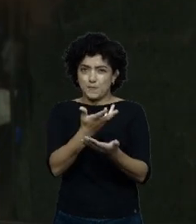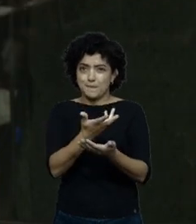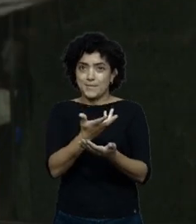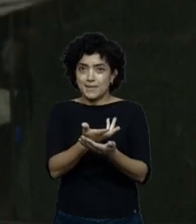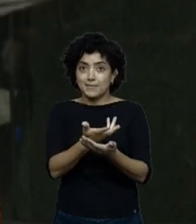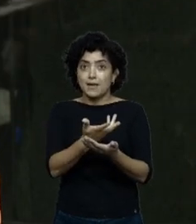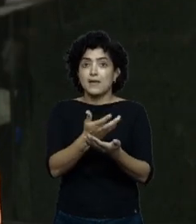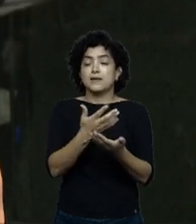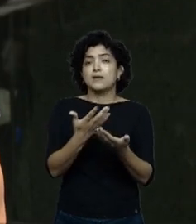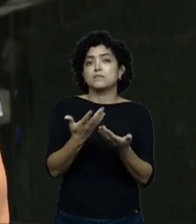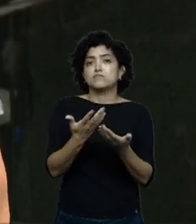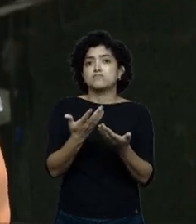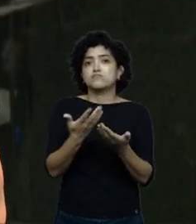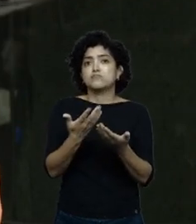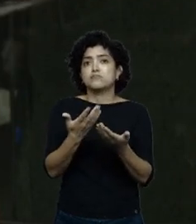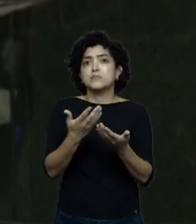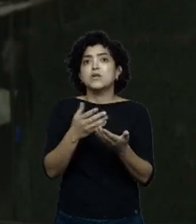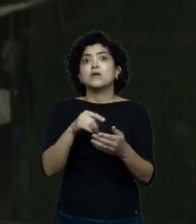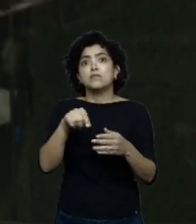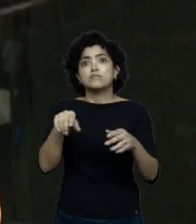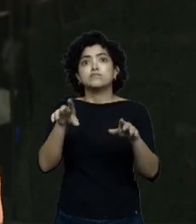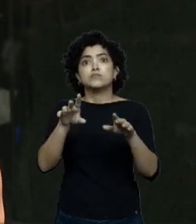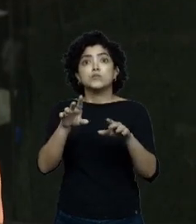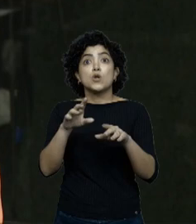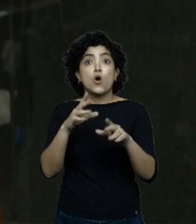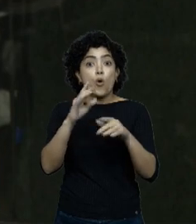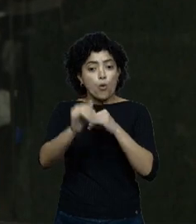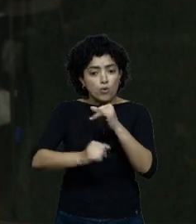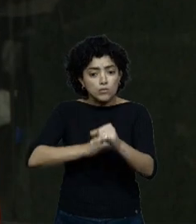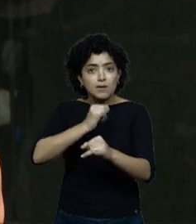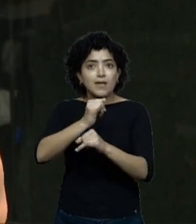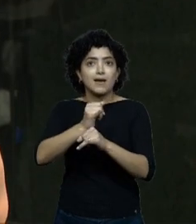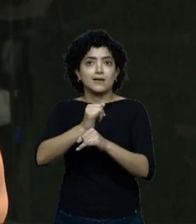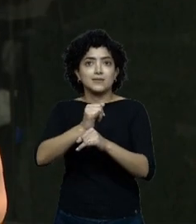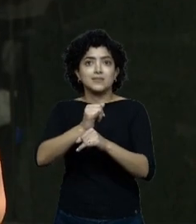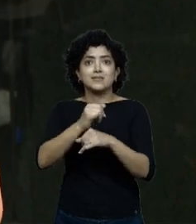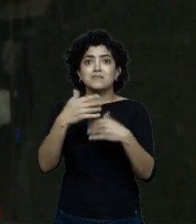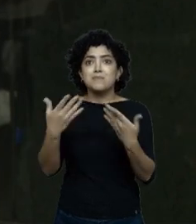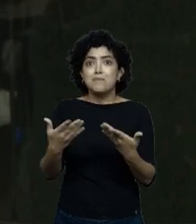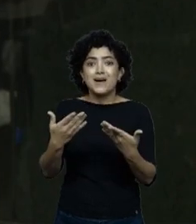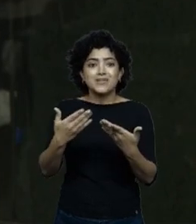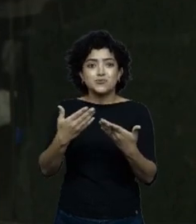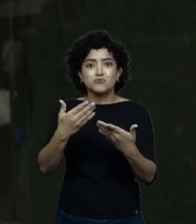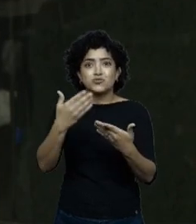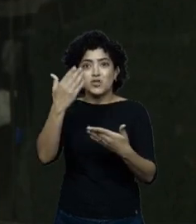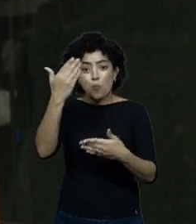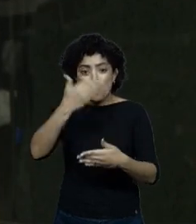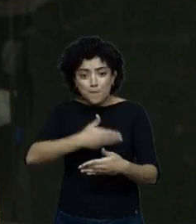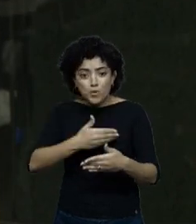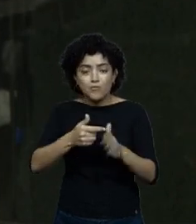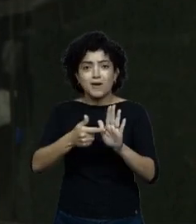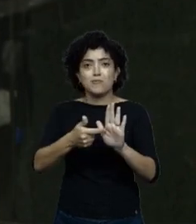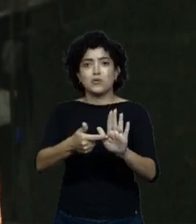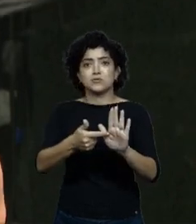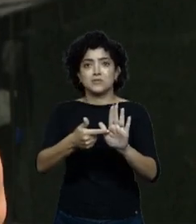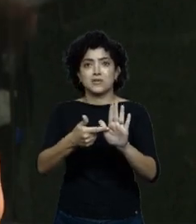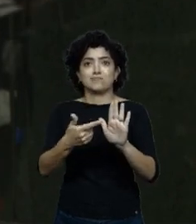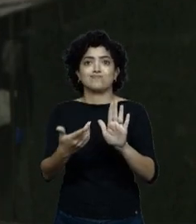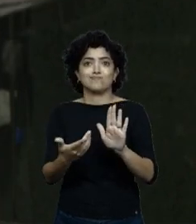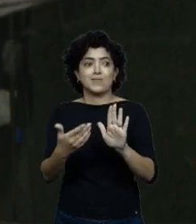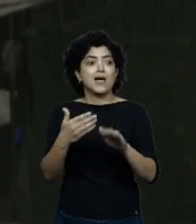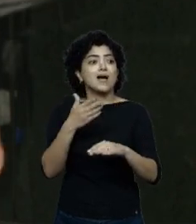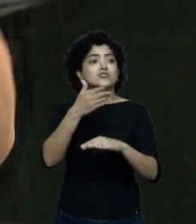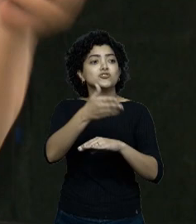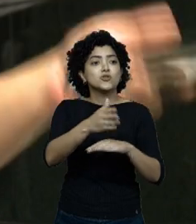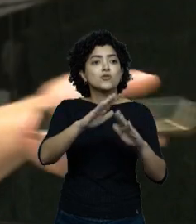foram para chamada pública online colocaram como não habilitado mas não tinha como justificar Por que eles não estavam cursando ensino religioso chegou na